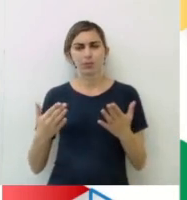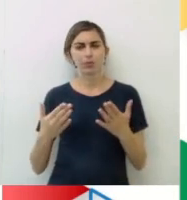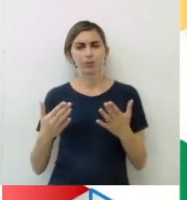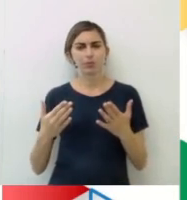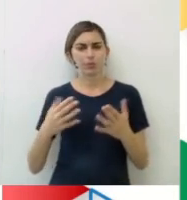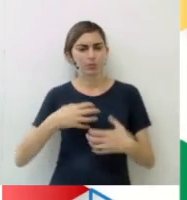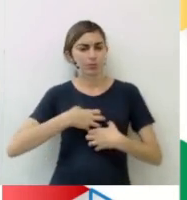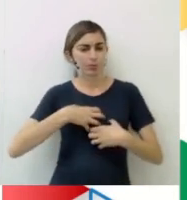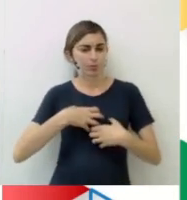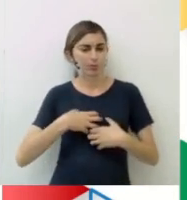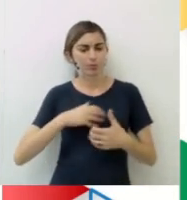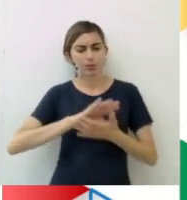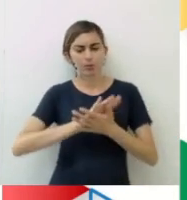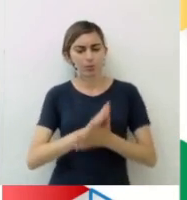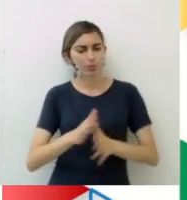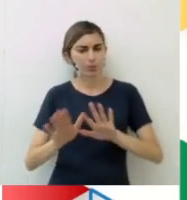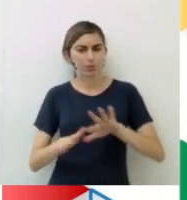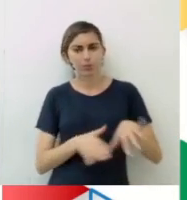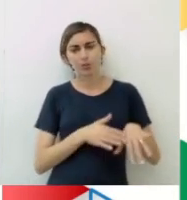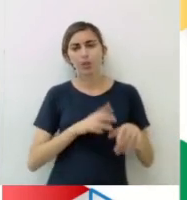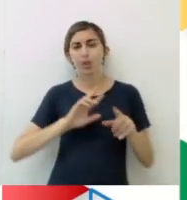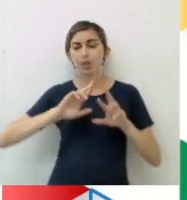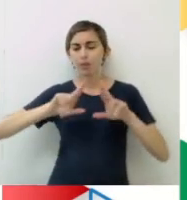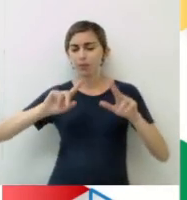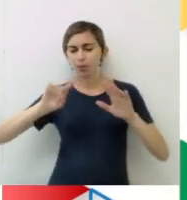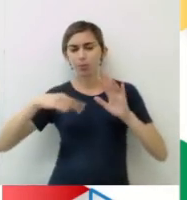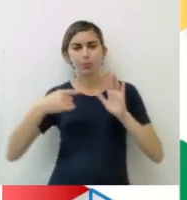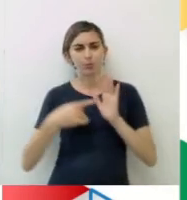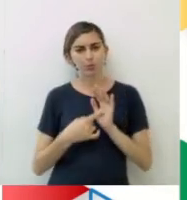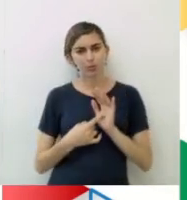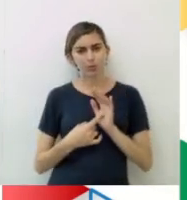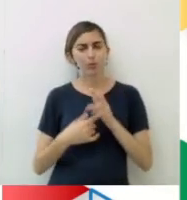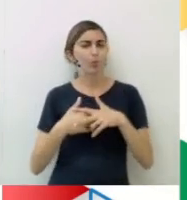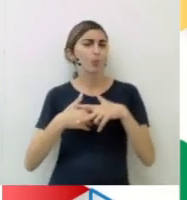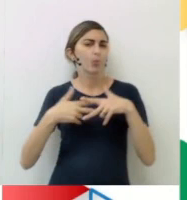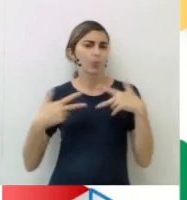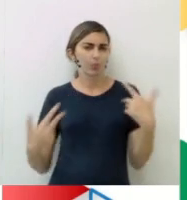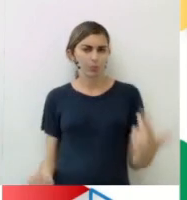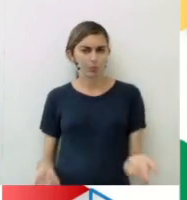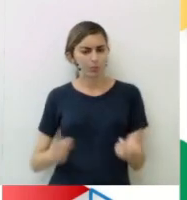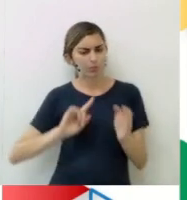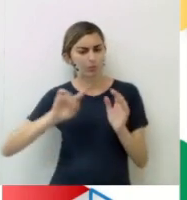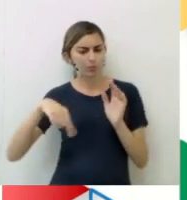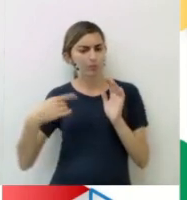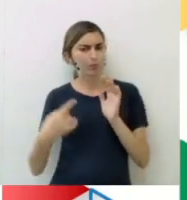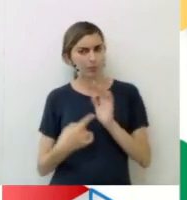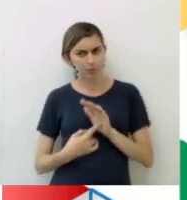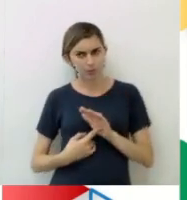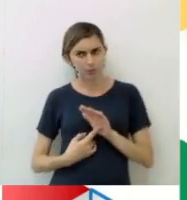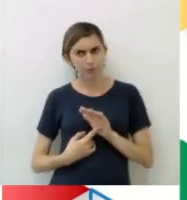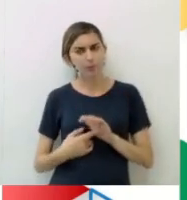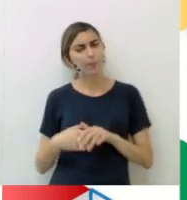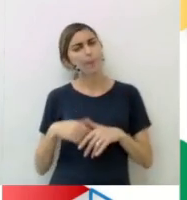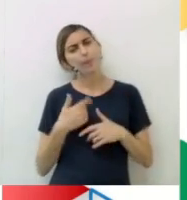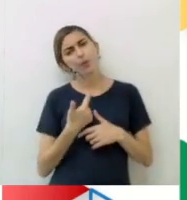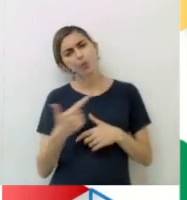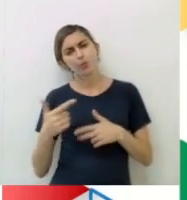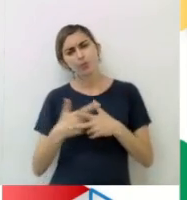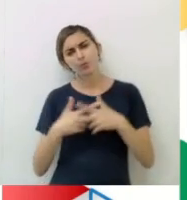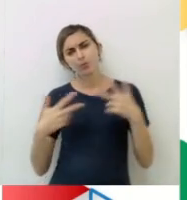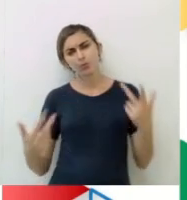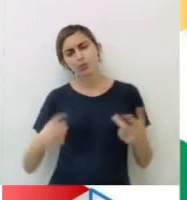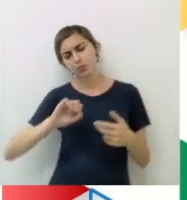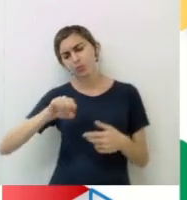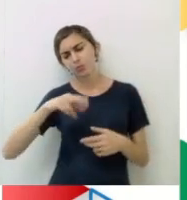do sentimento, que é diferente da objetividade. Uma coisa é a objetividade e a outra coisa é